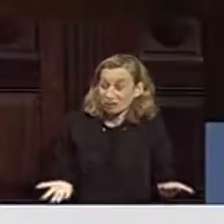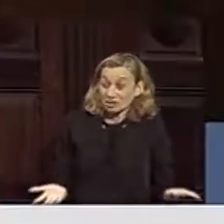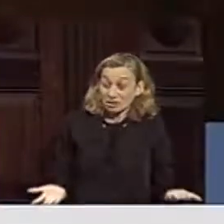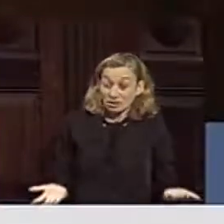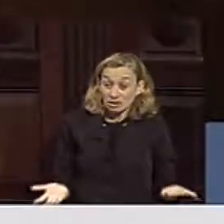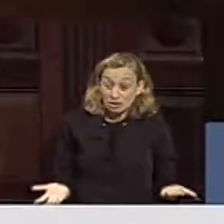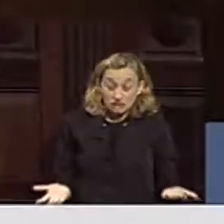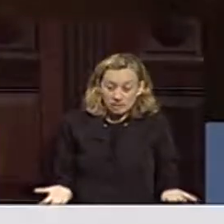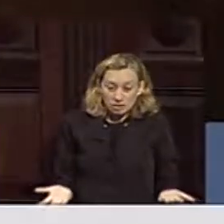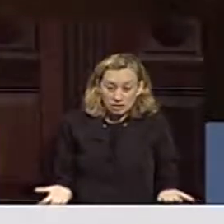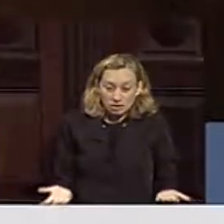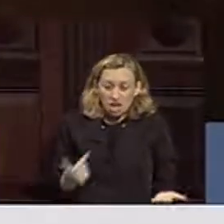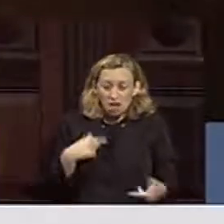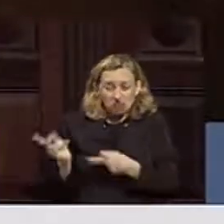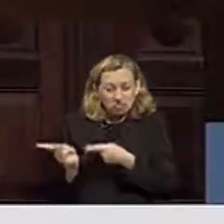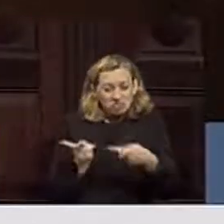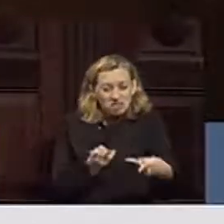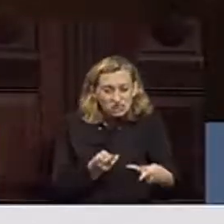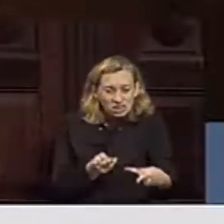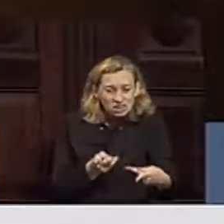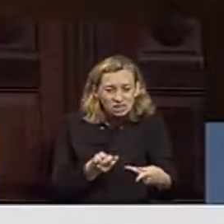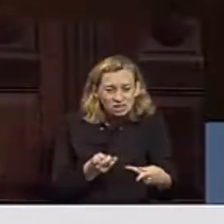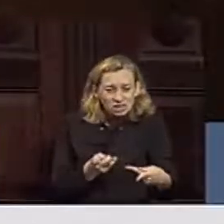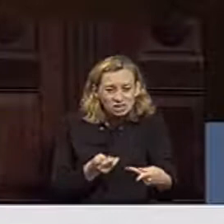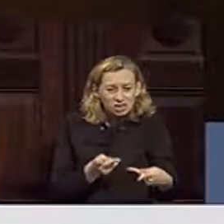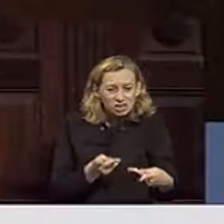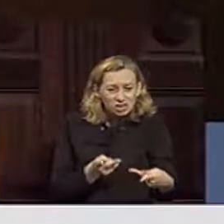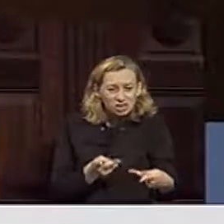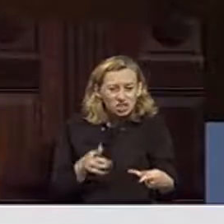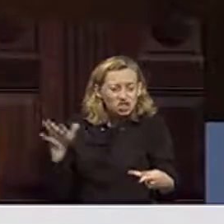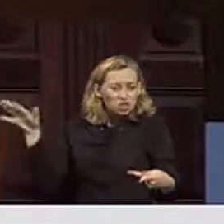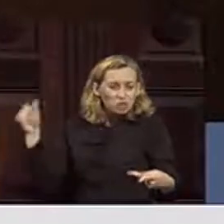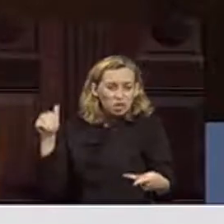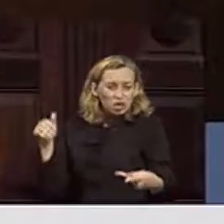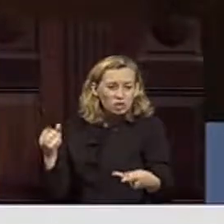Eu solicitei uma visita do Conselho Regional de Nutrição.